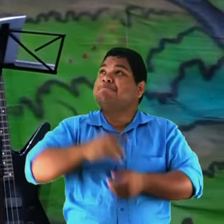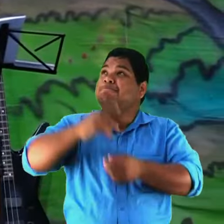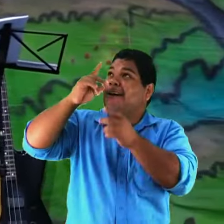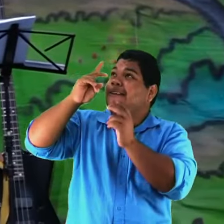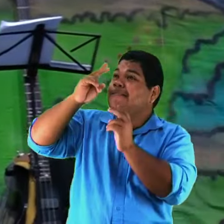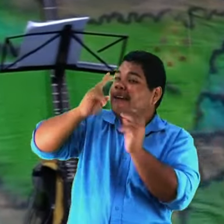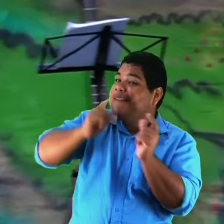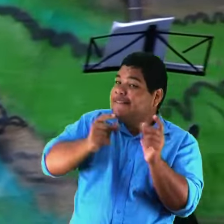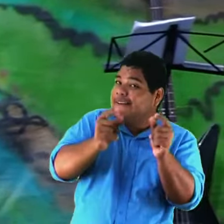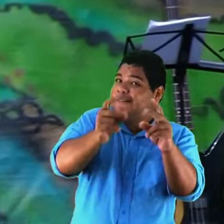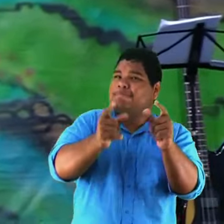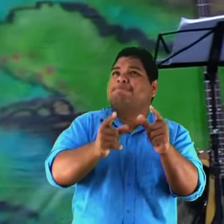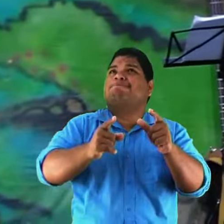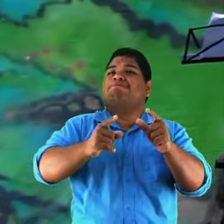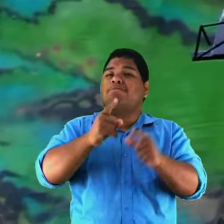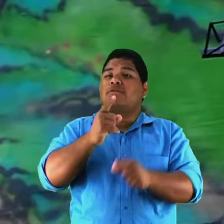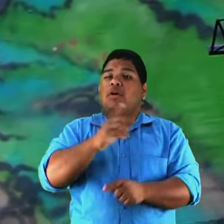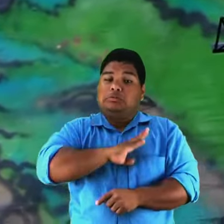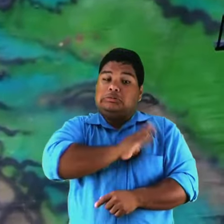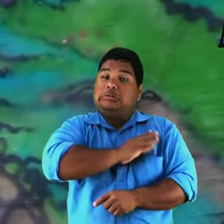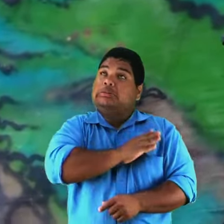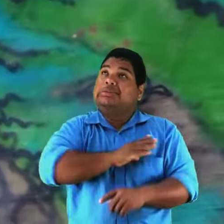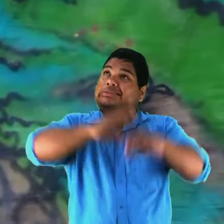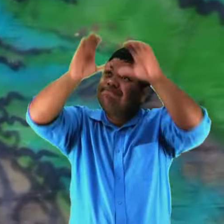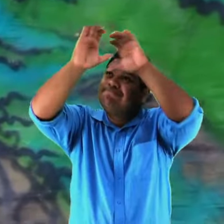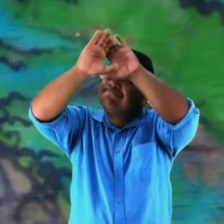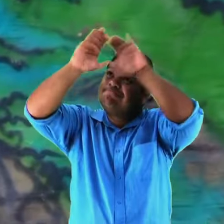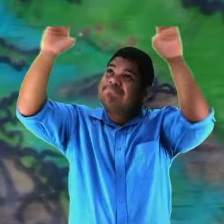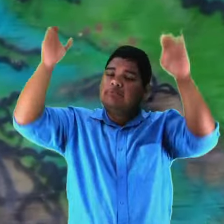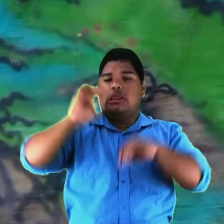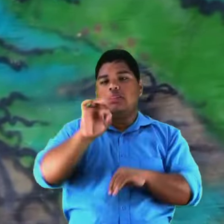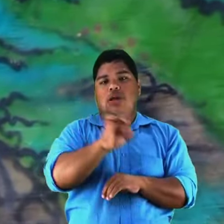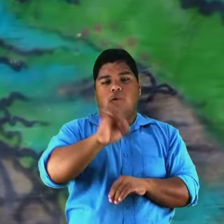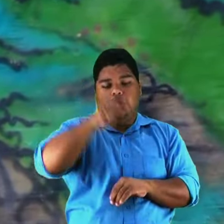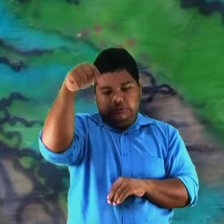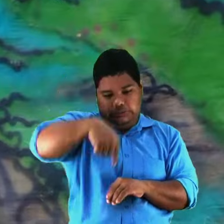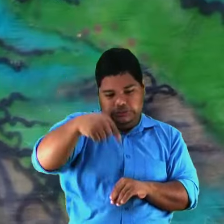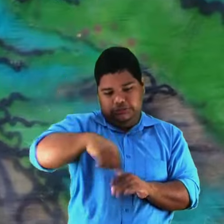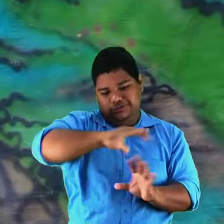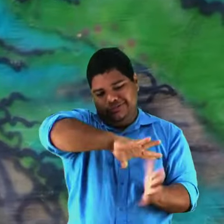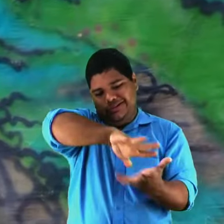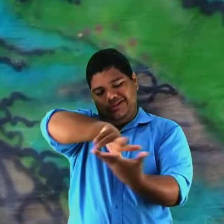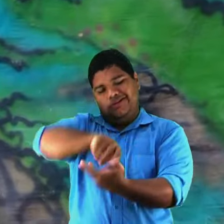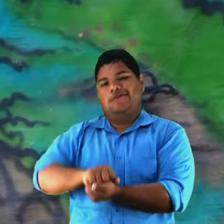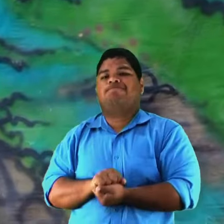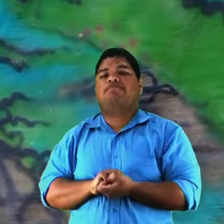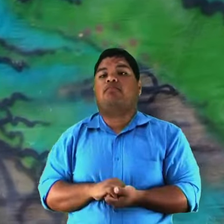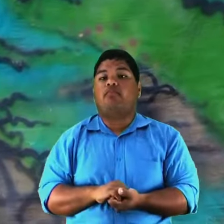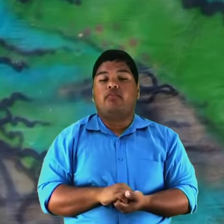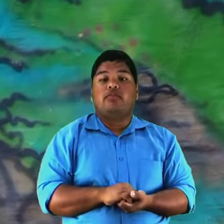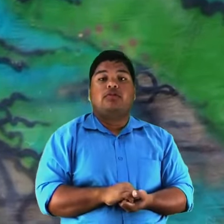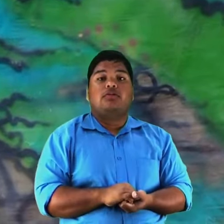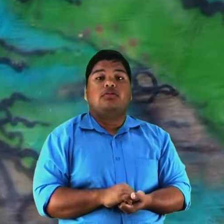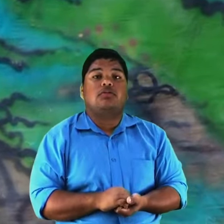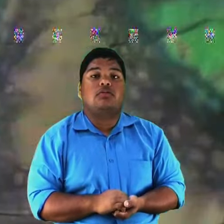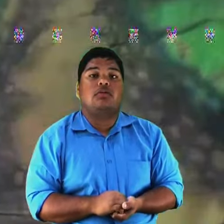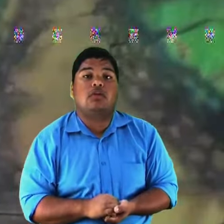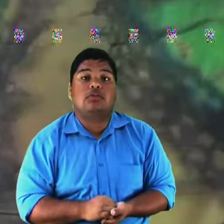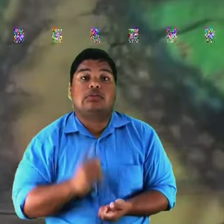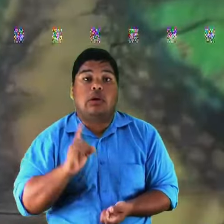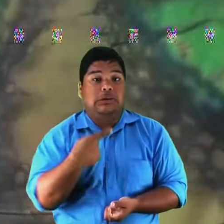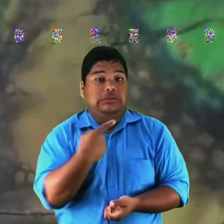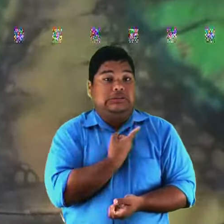no que é celestial, não no que é terreno. A grande questão que nós temos